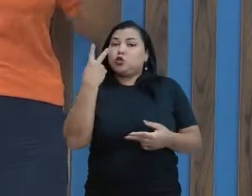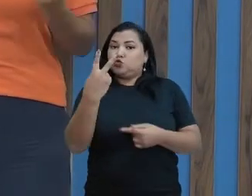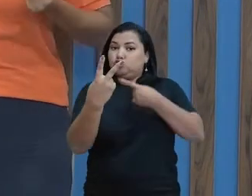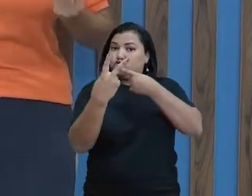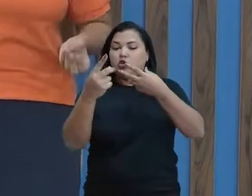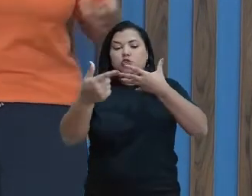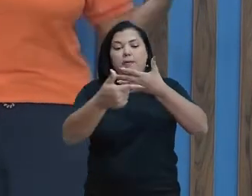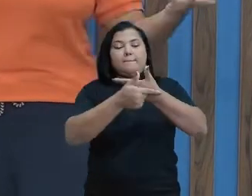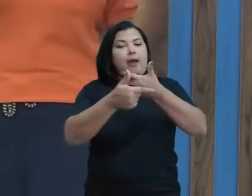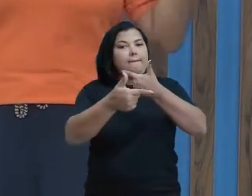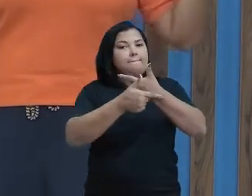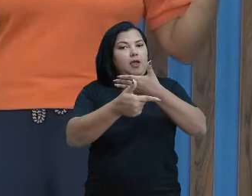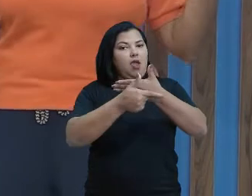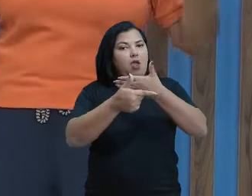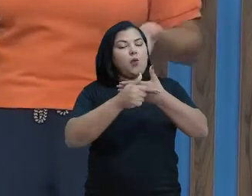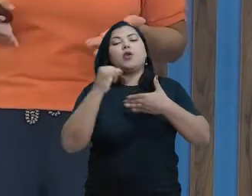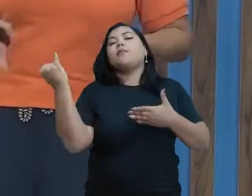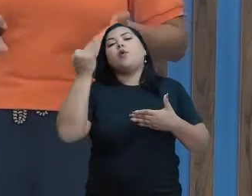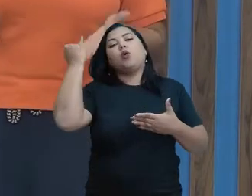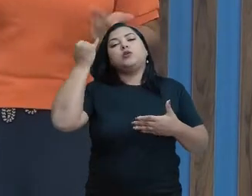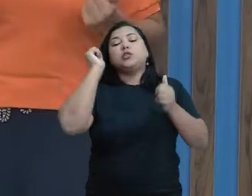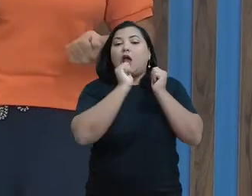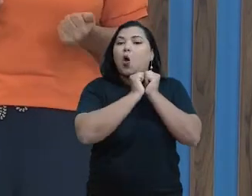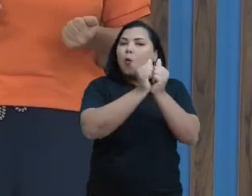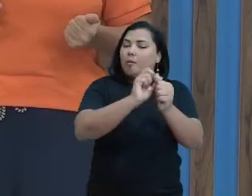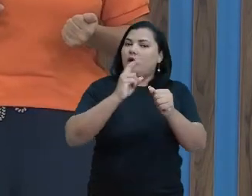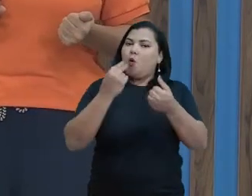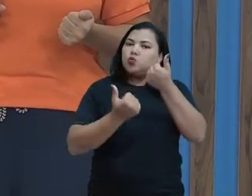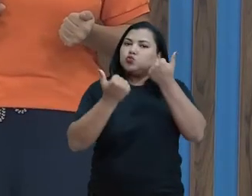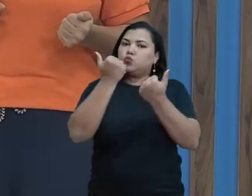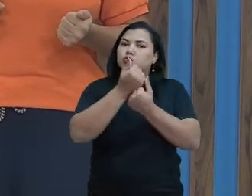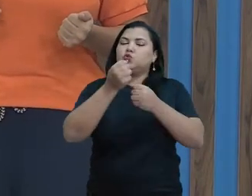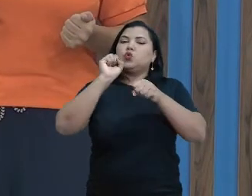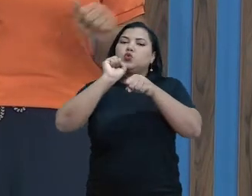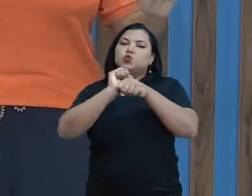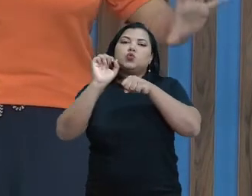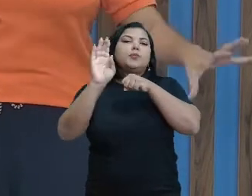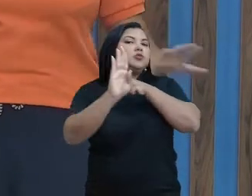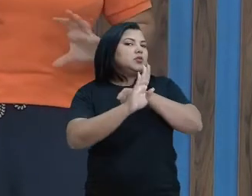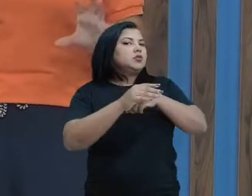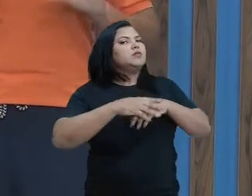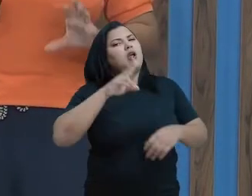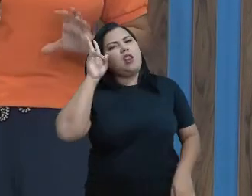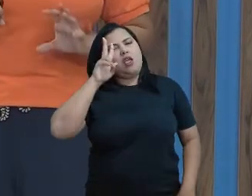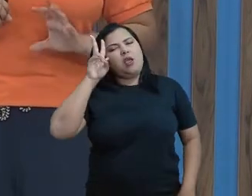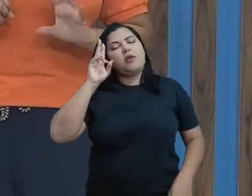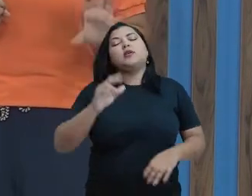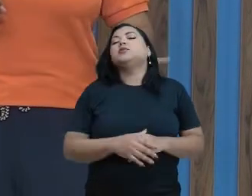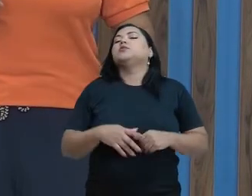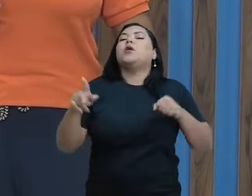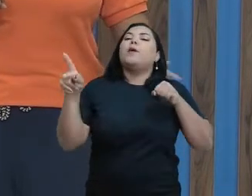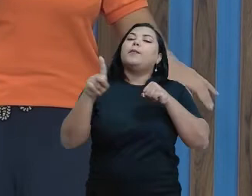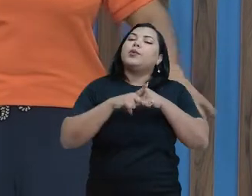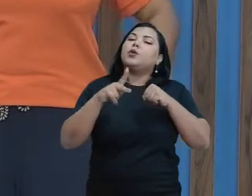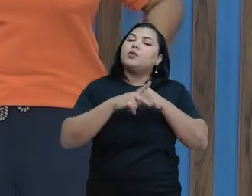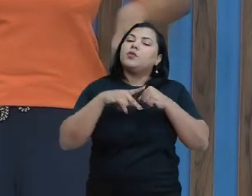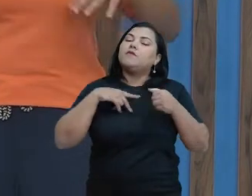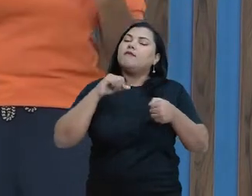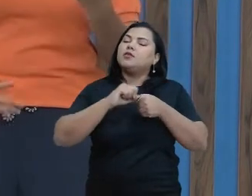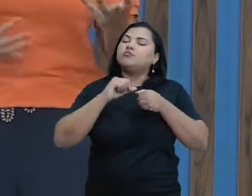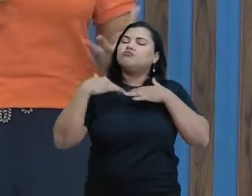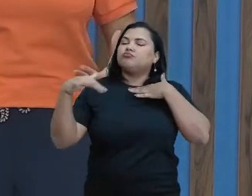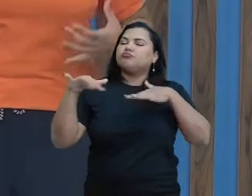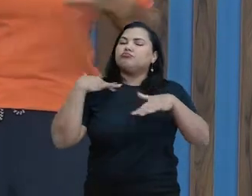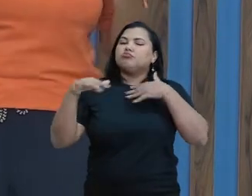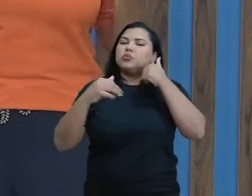acompanhar e ou substituir substantivos. Lembra? Então, tipo, o pronome ele vai realizar esse